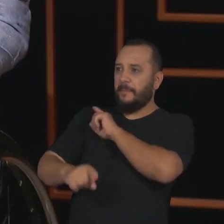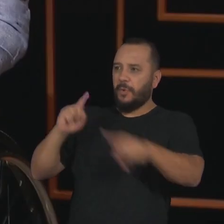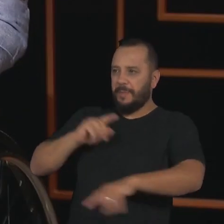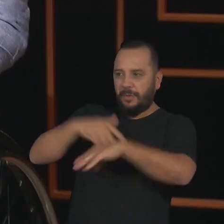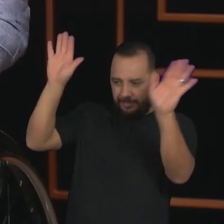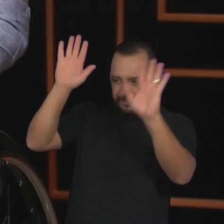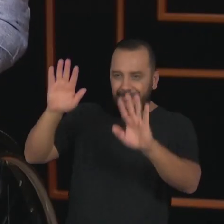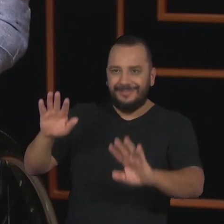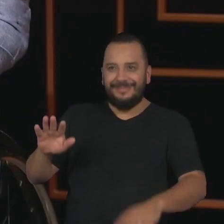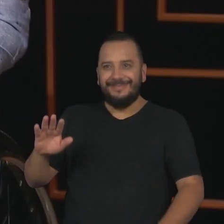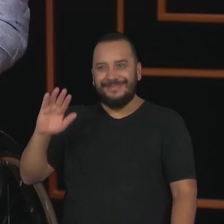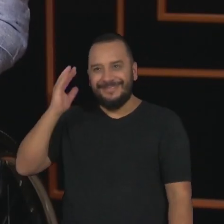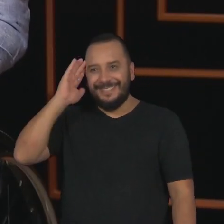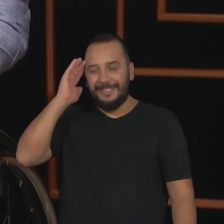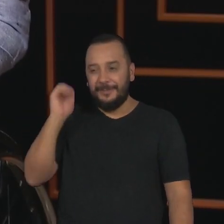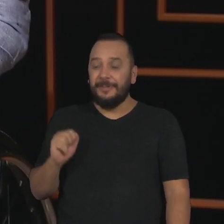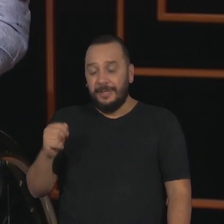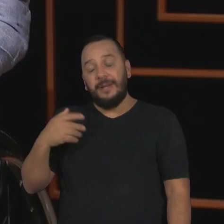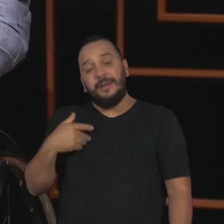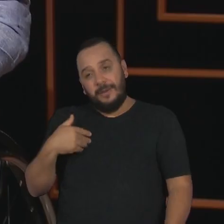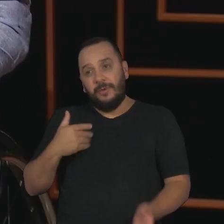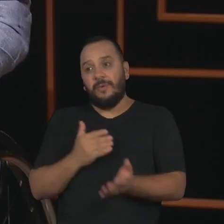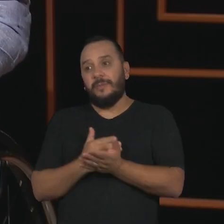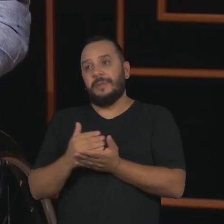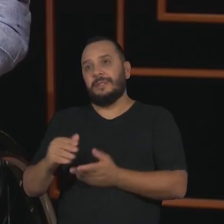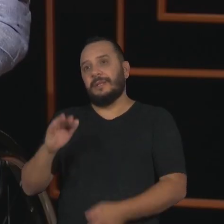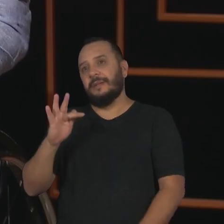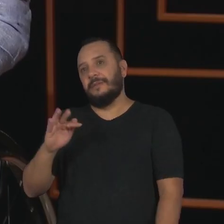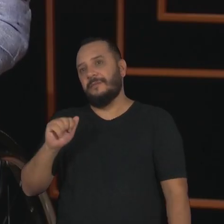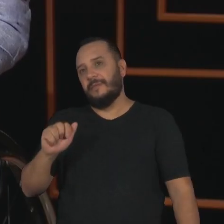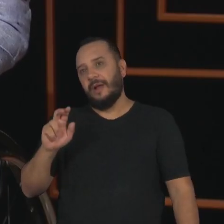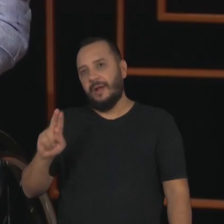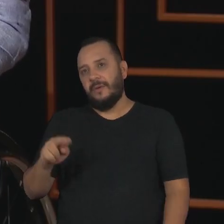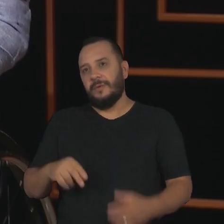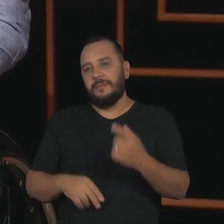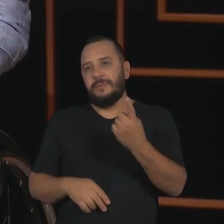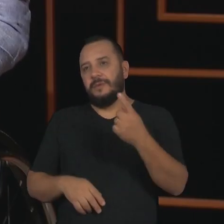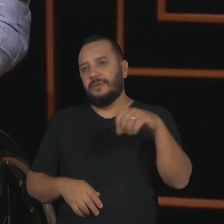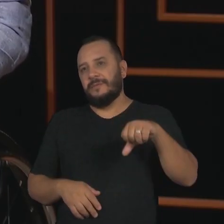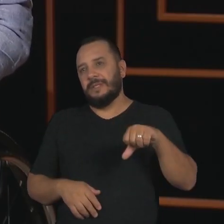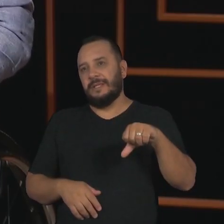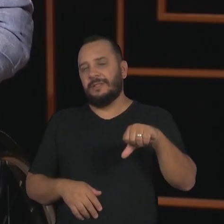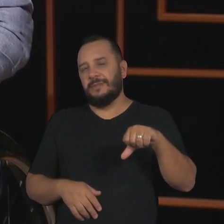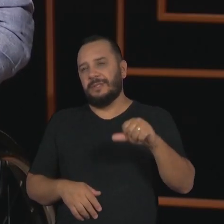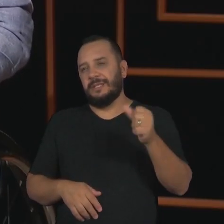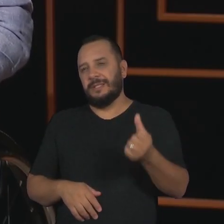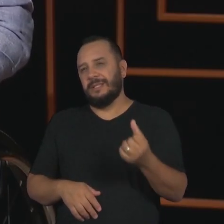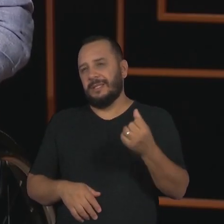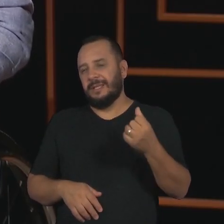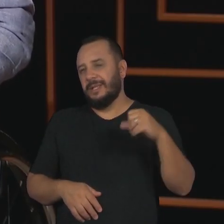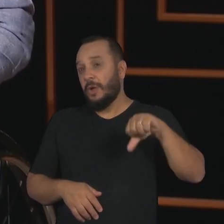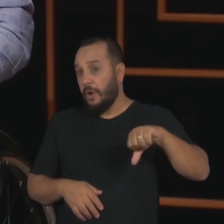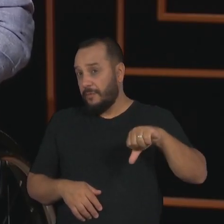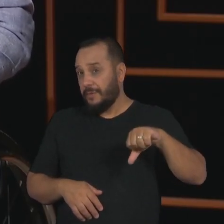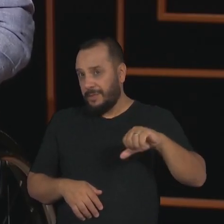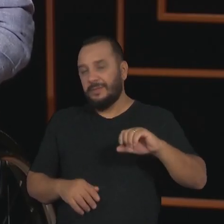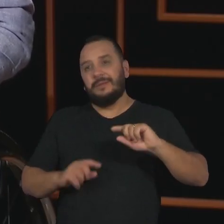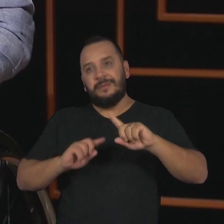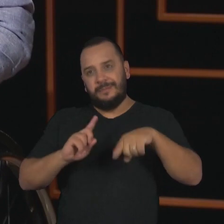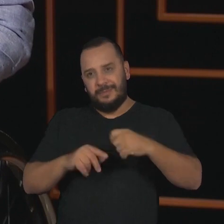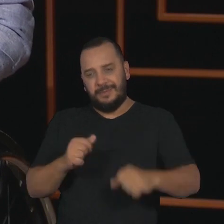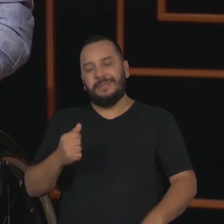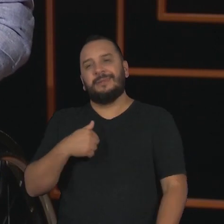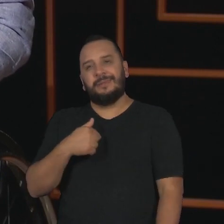na FAU em 69. Em 64, quando tem o golpe